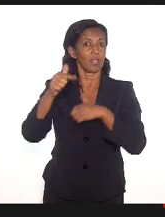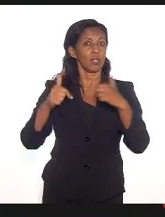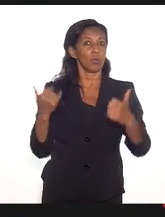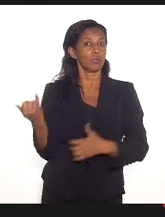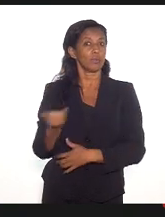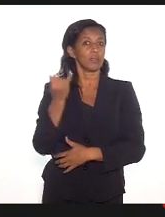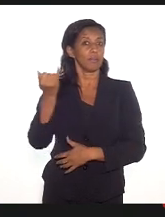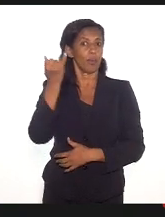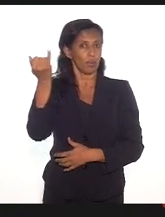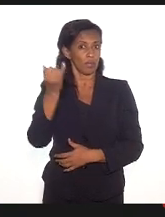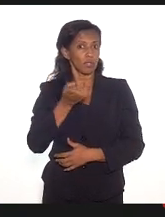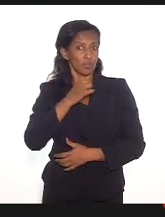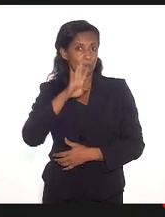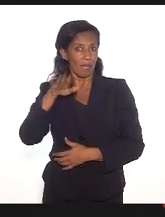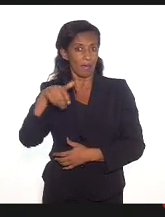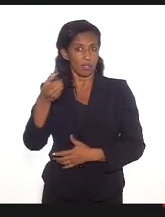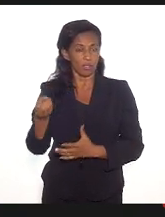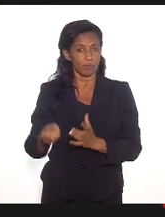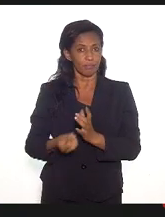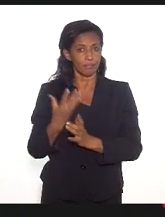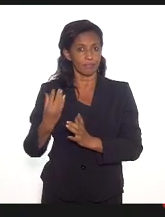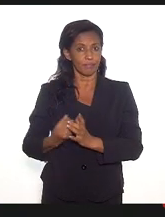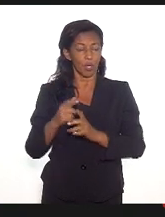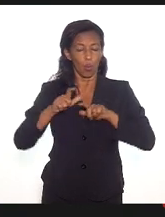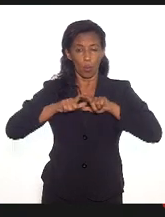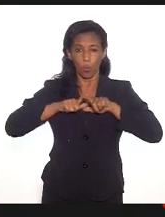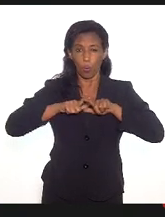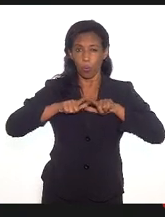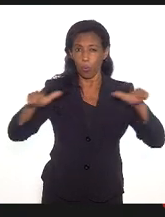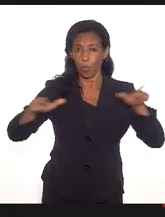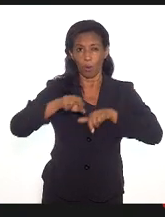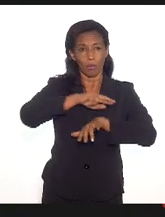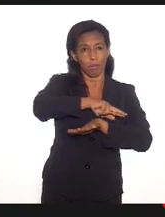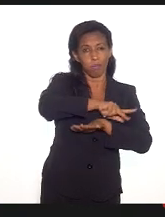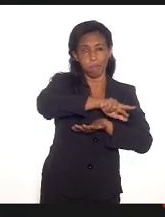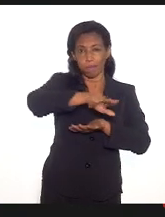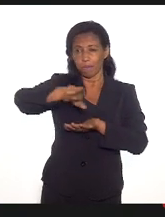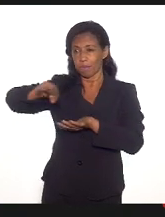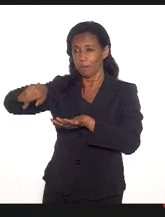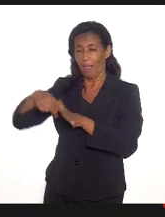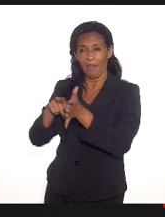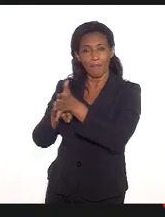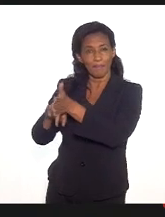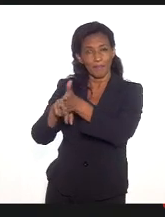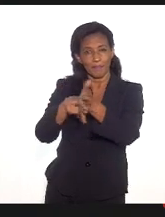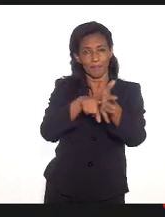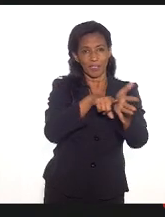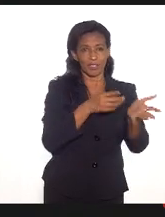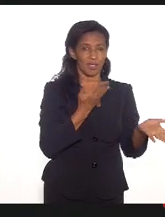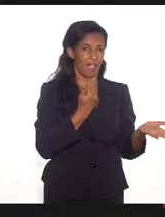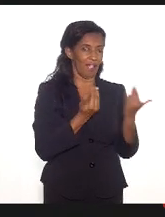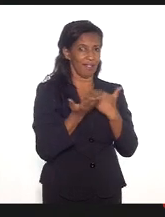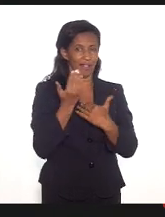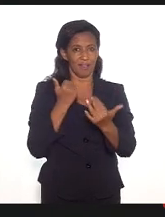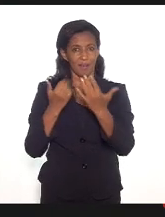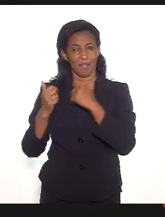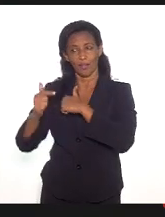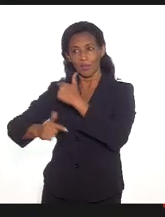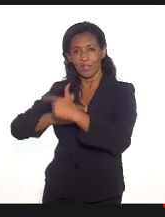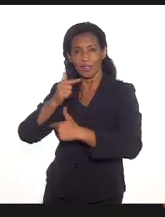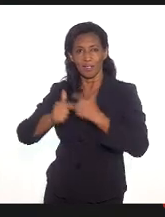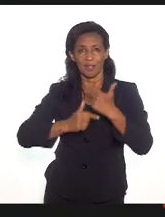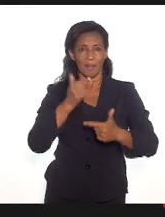bens. Com uma enorme biodiversidade, é fonte de pesquisa, alimentos,